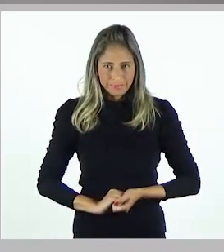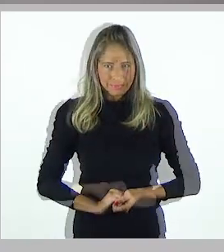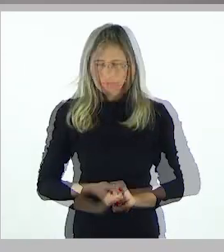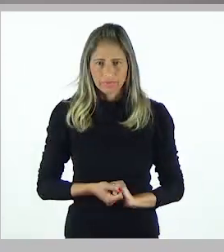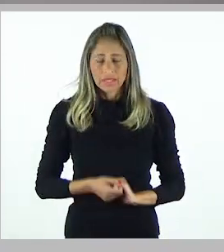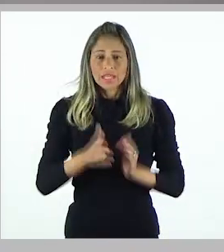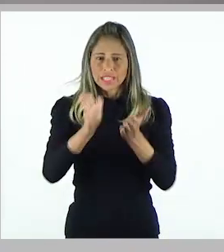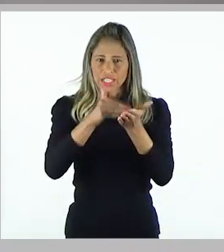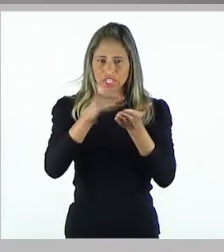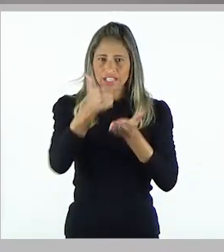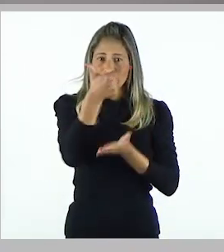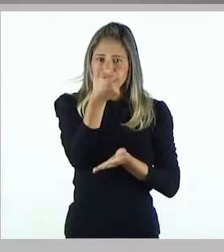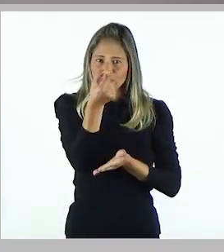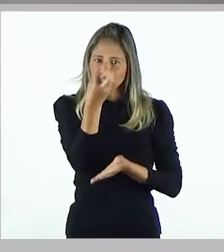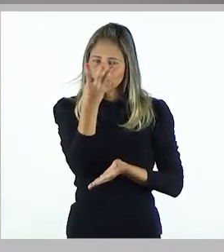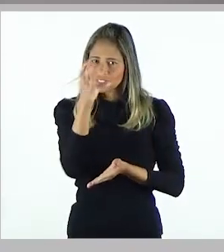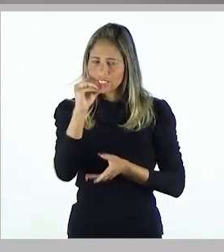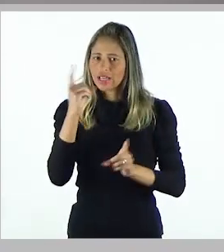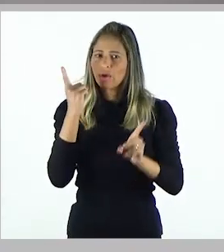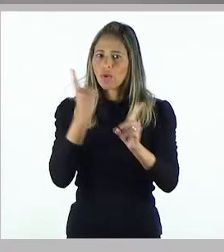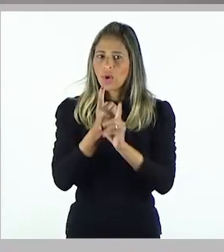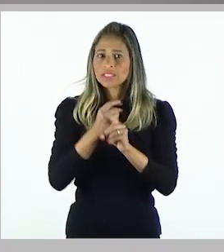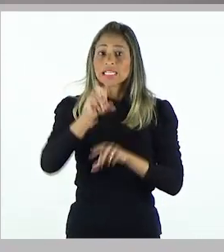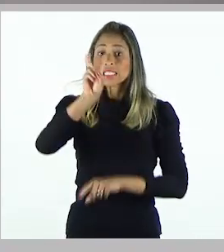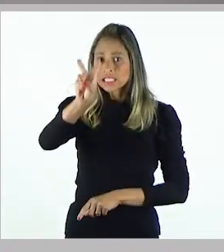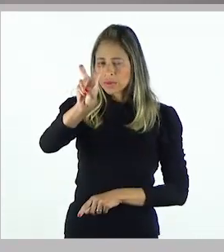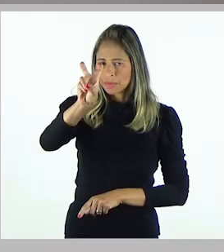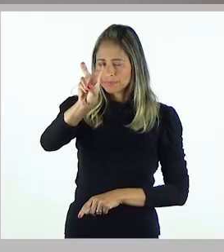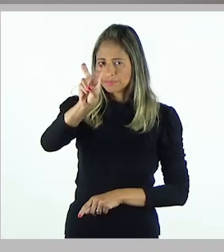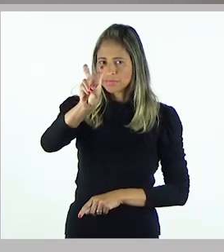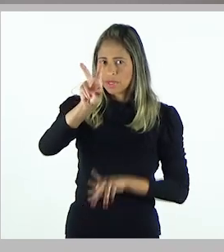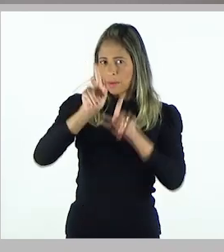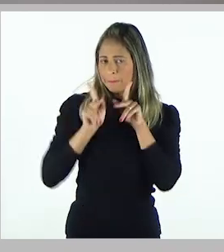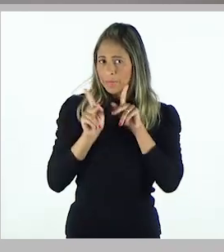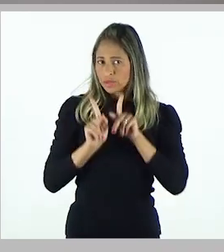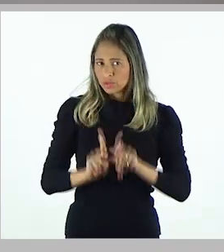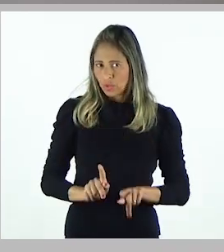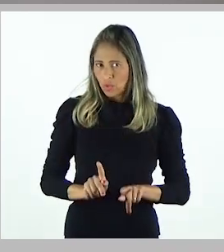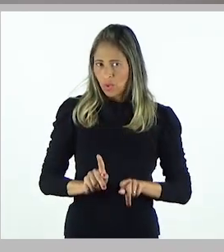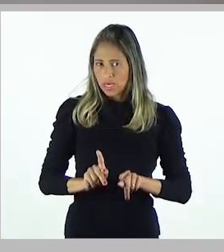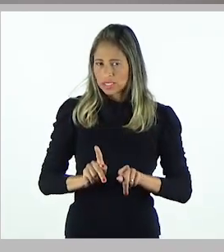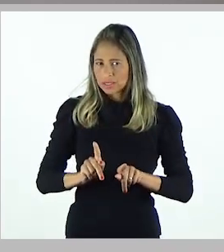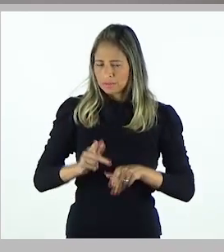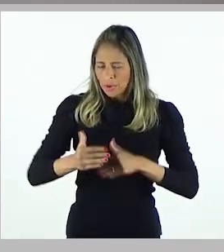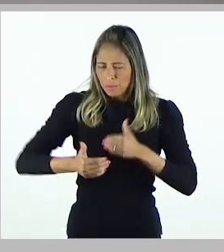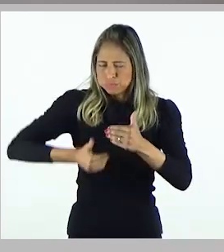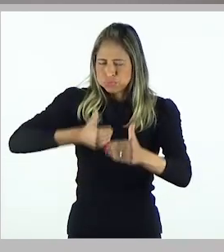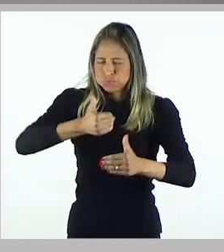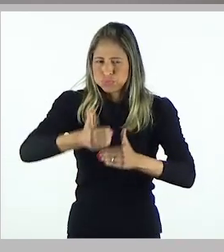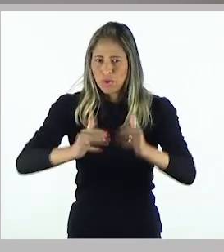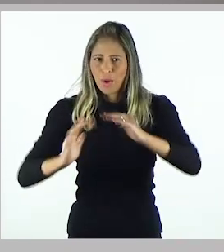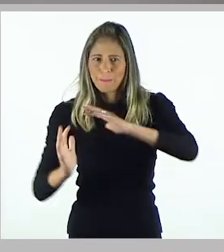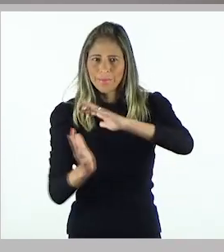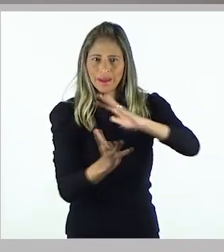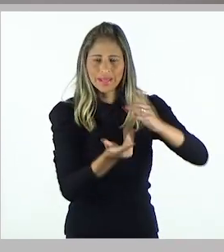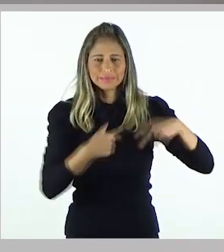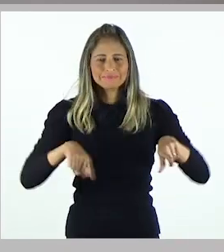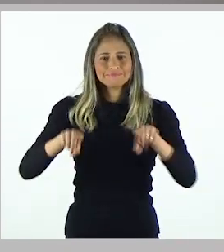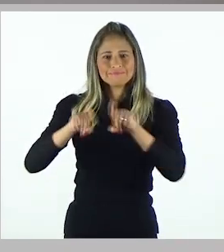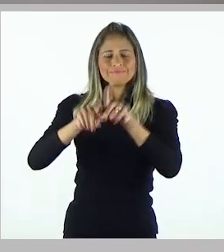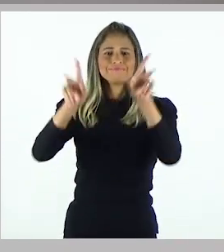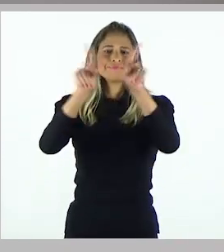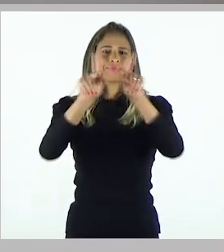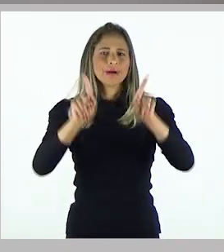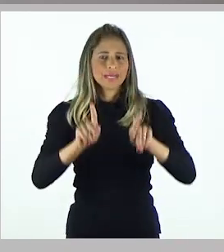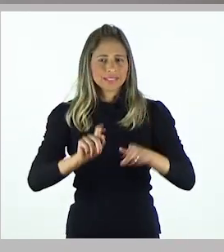No âmago da Agenda 2030 encontram-se 5 dimensões: pessoas, prosperidade, planeta,